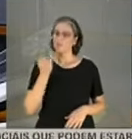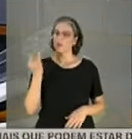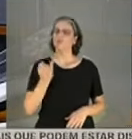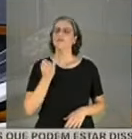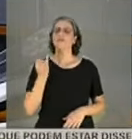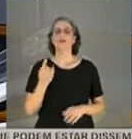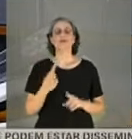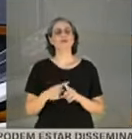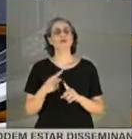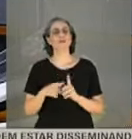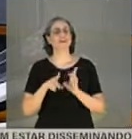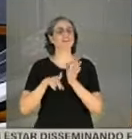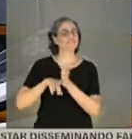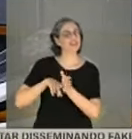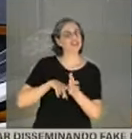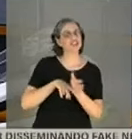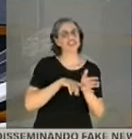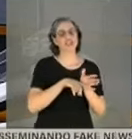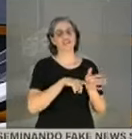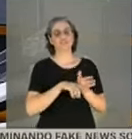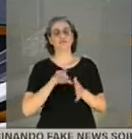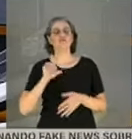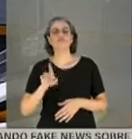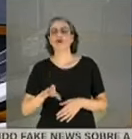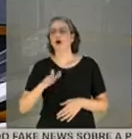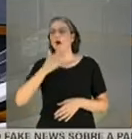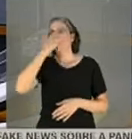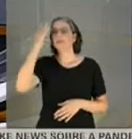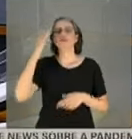investigação, ela não decorre somente de depoimentos.